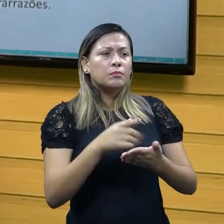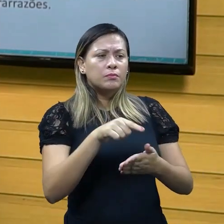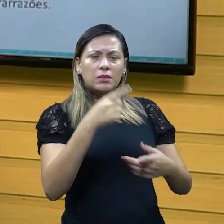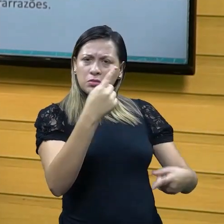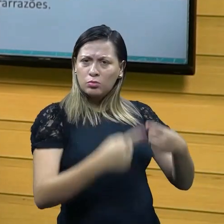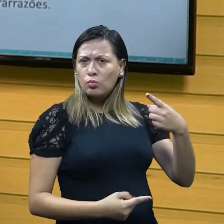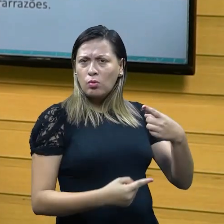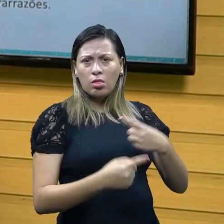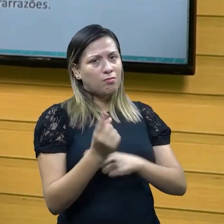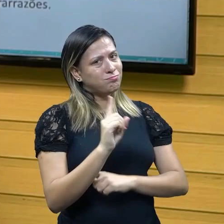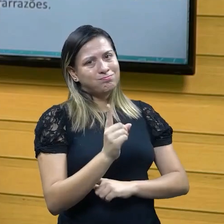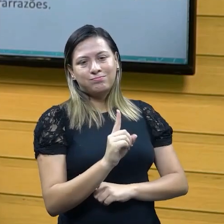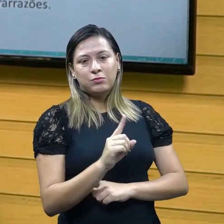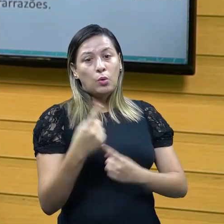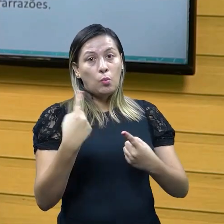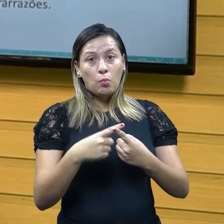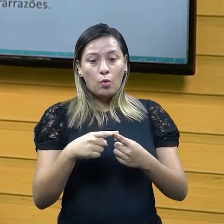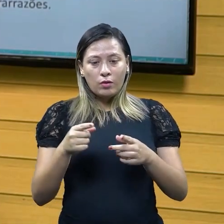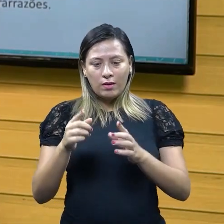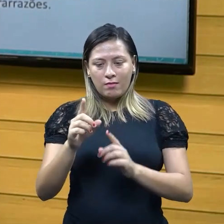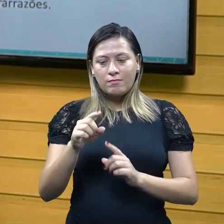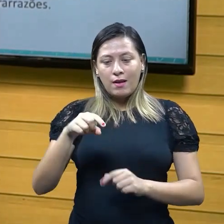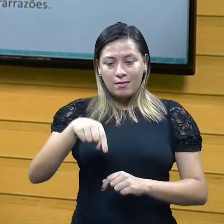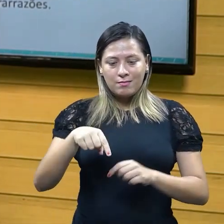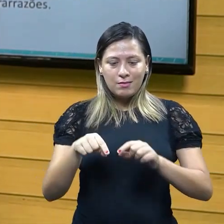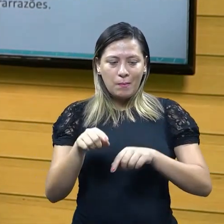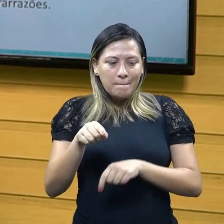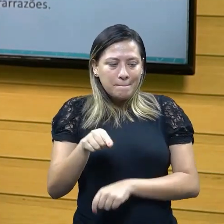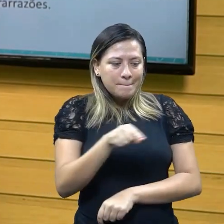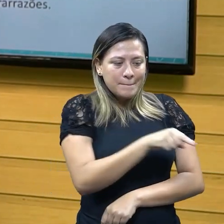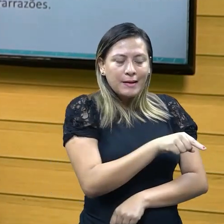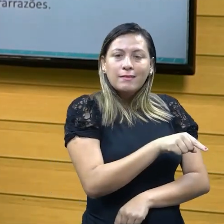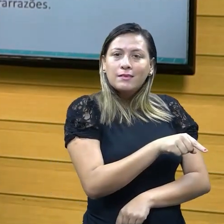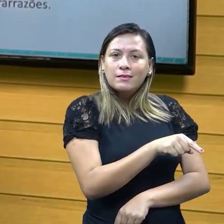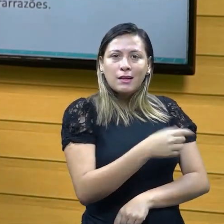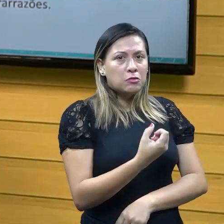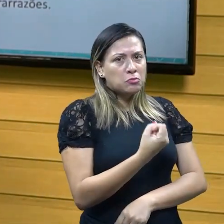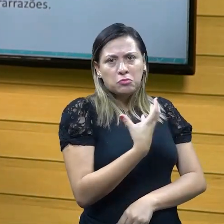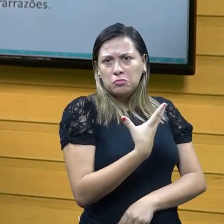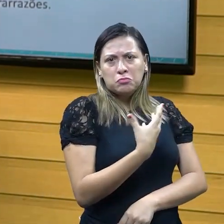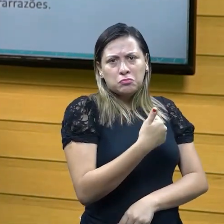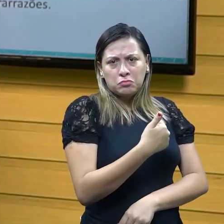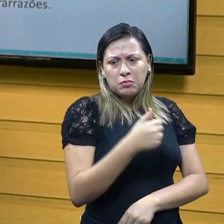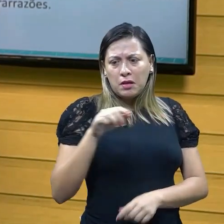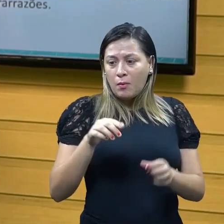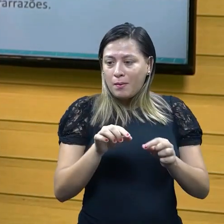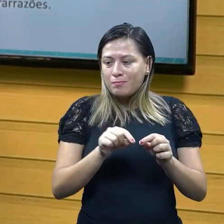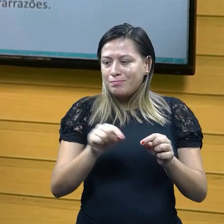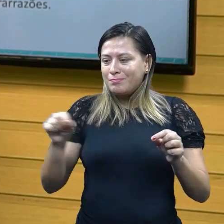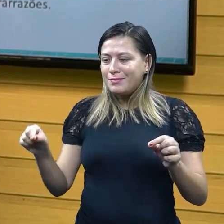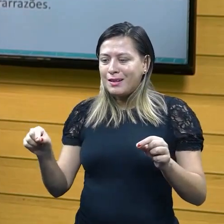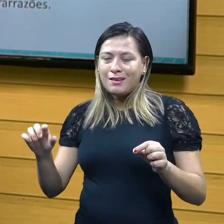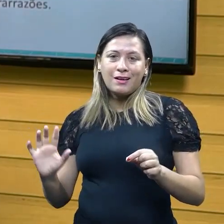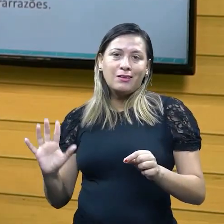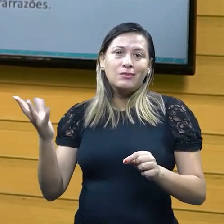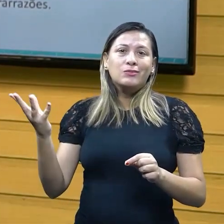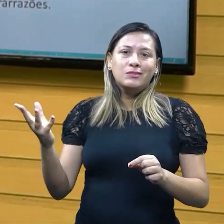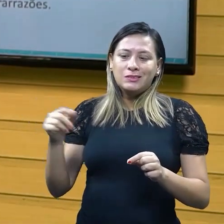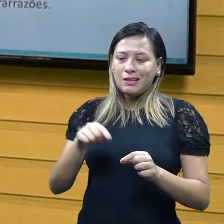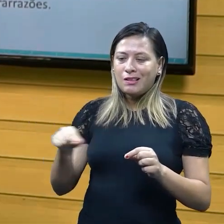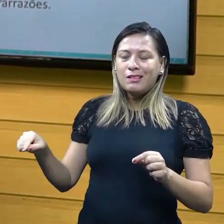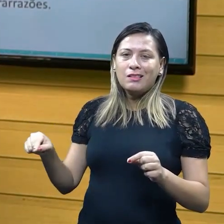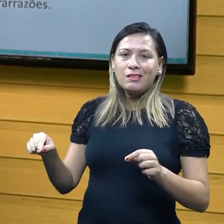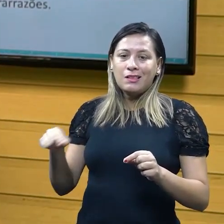aqui, ó, o momento da citação, aqui é válido. Daqui em diante é que não. Então,